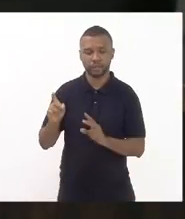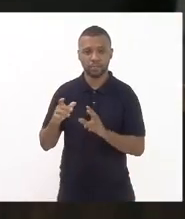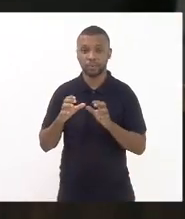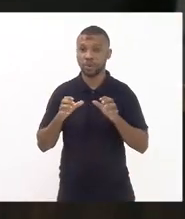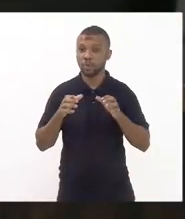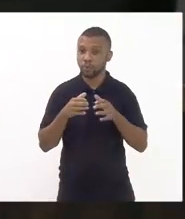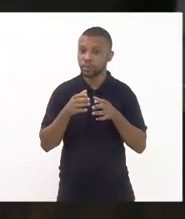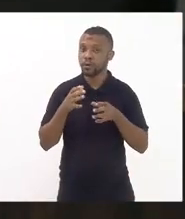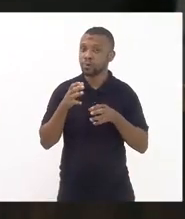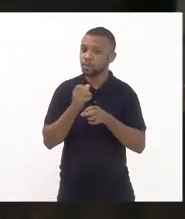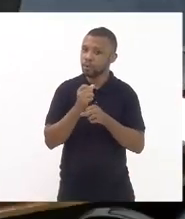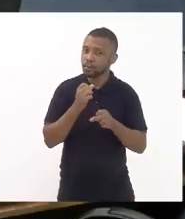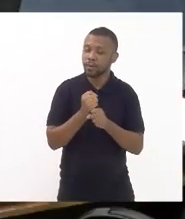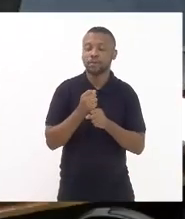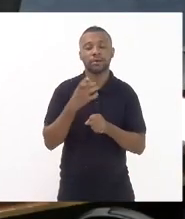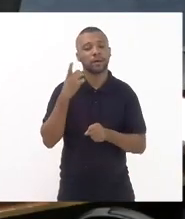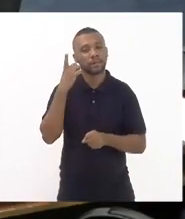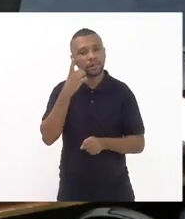deputado Márcio Canella.